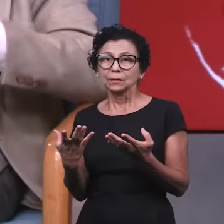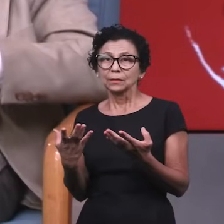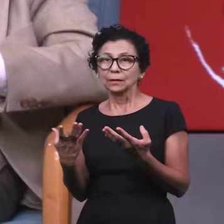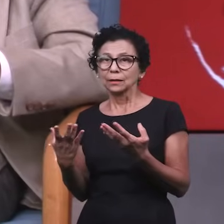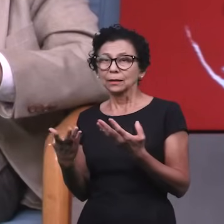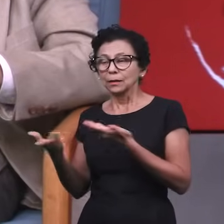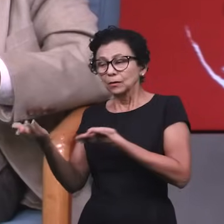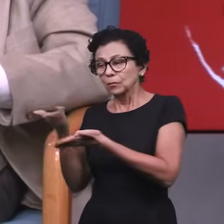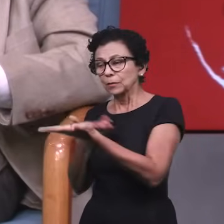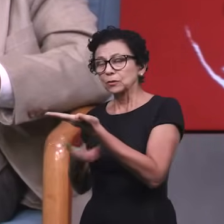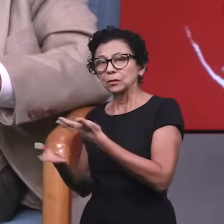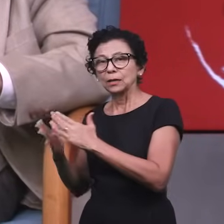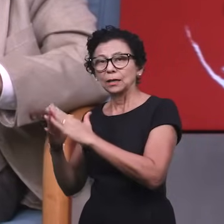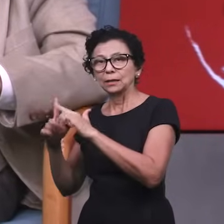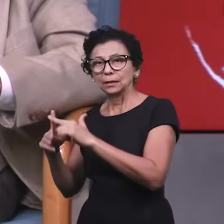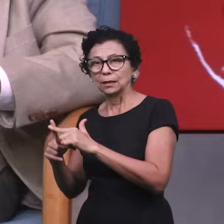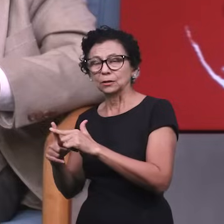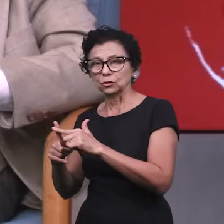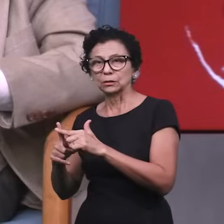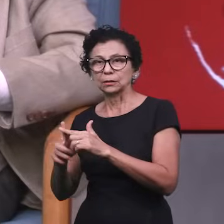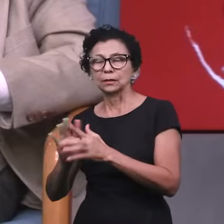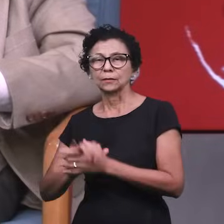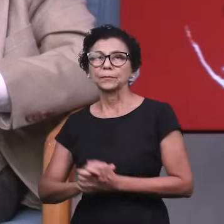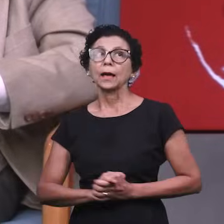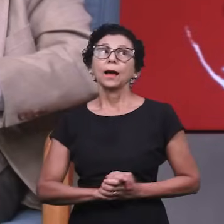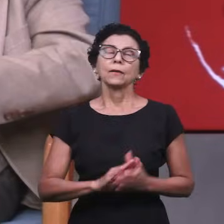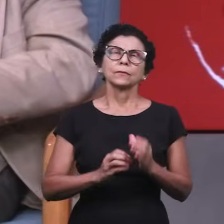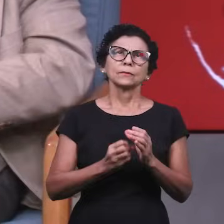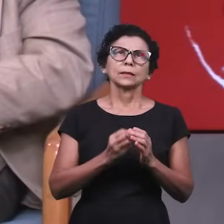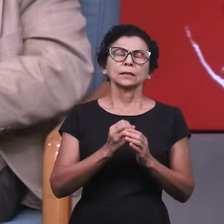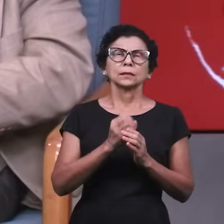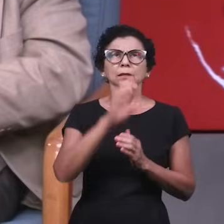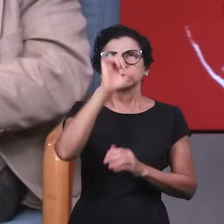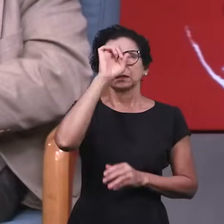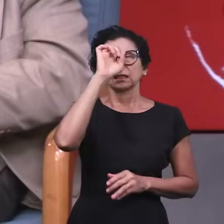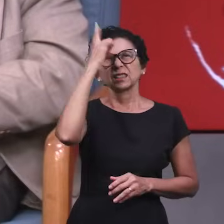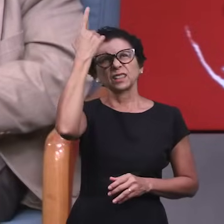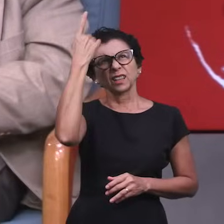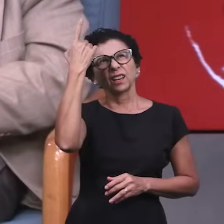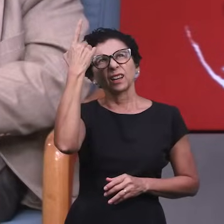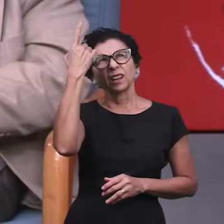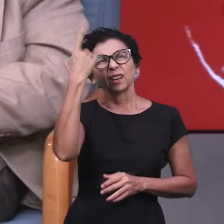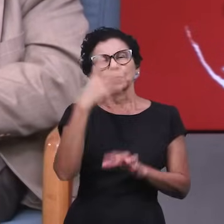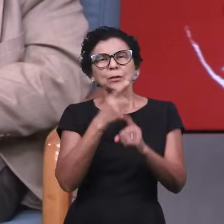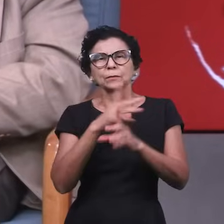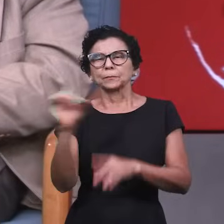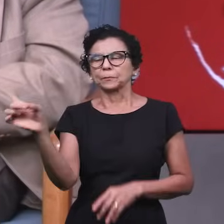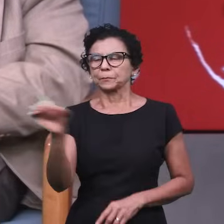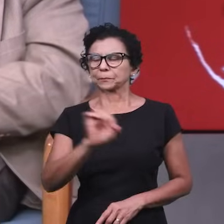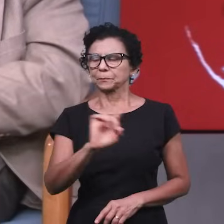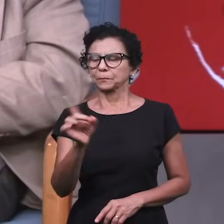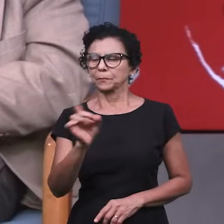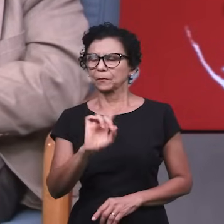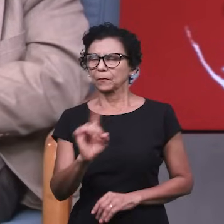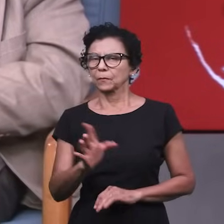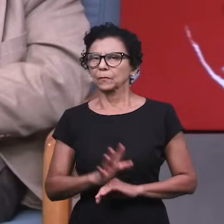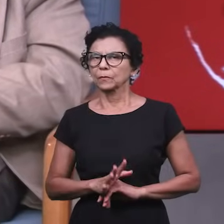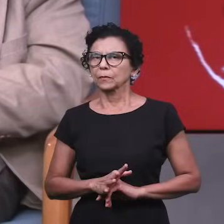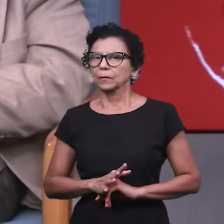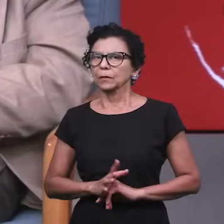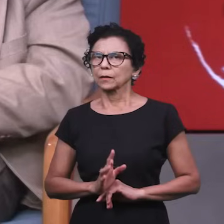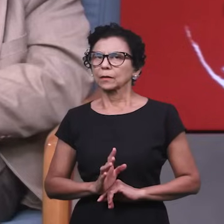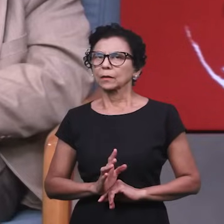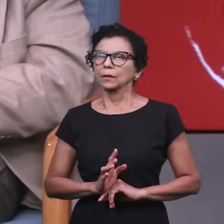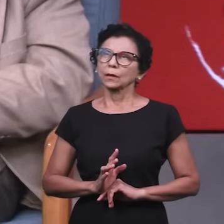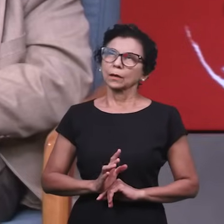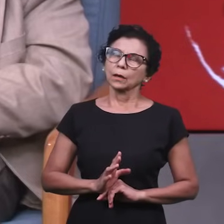Ah, então ele vai criar... Não, não vai criar uma doutrina. Ele vai... O Espírito Santo vai usá-lo para